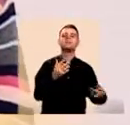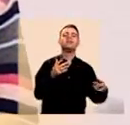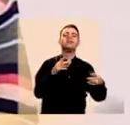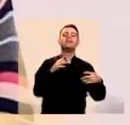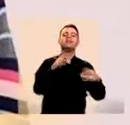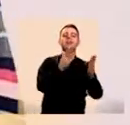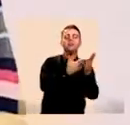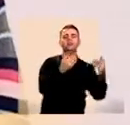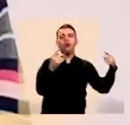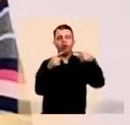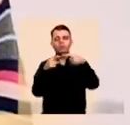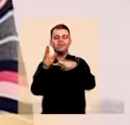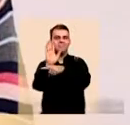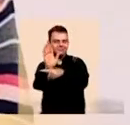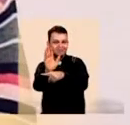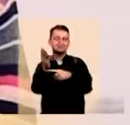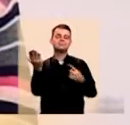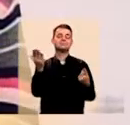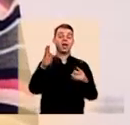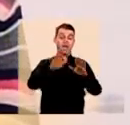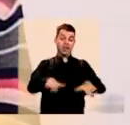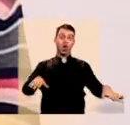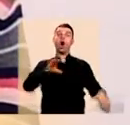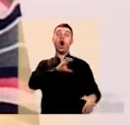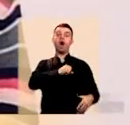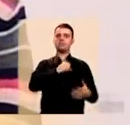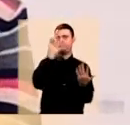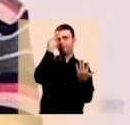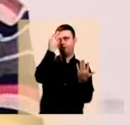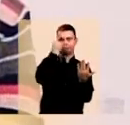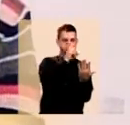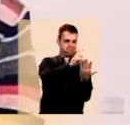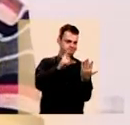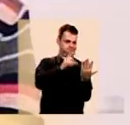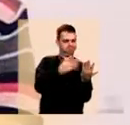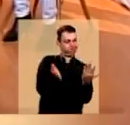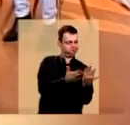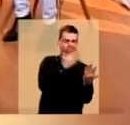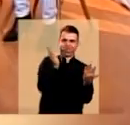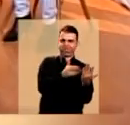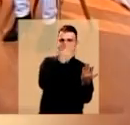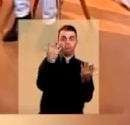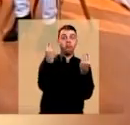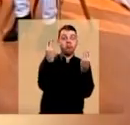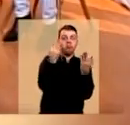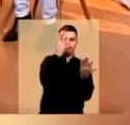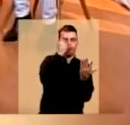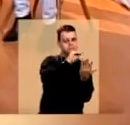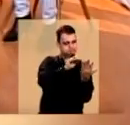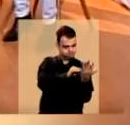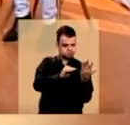né? E as crianças adoram os livros ilustrados, de preferência. né? Quanto mais ilustrado, melhor.